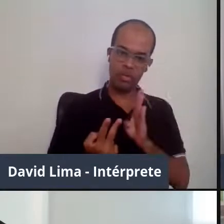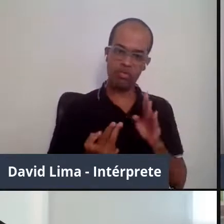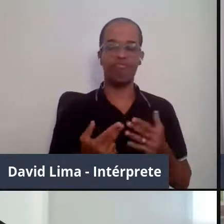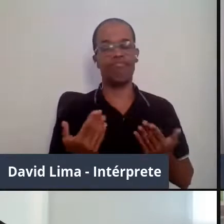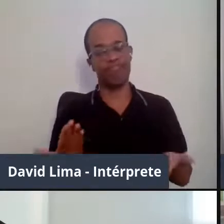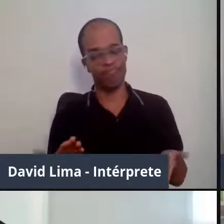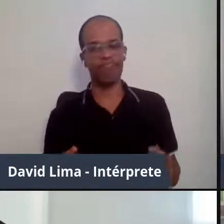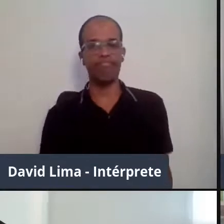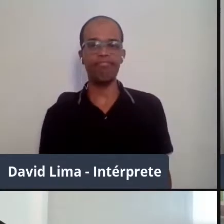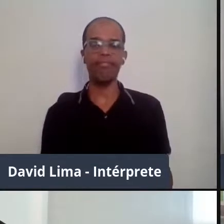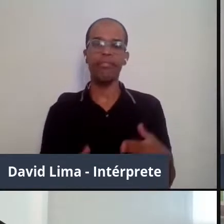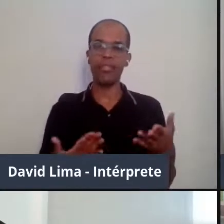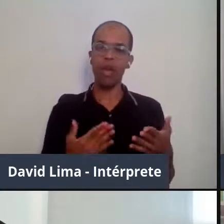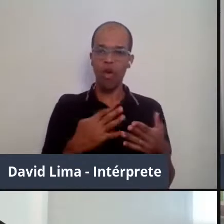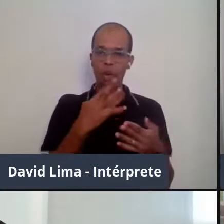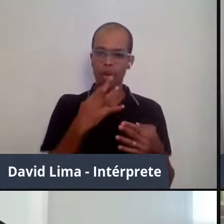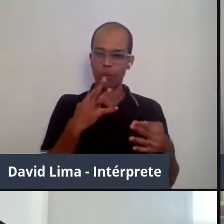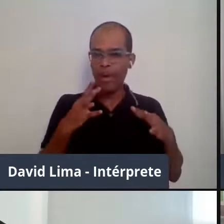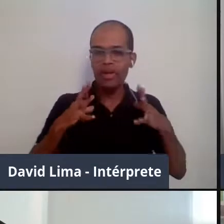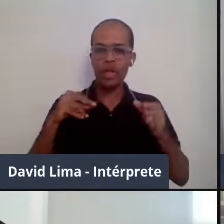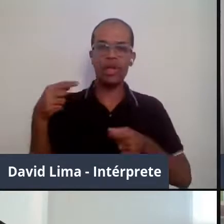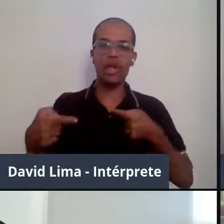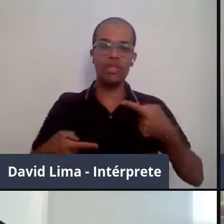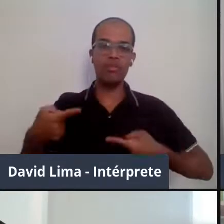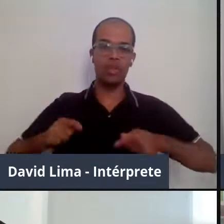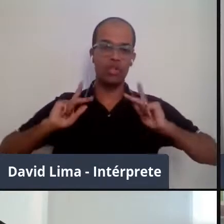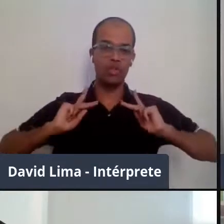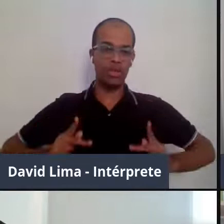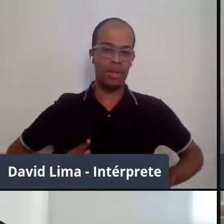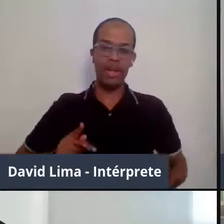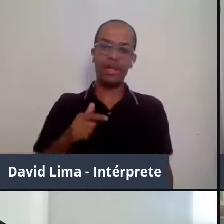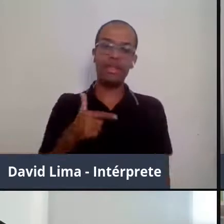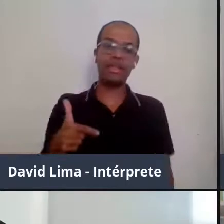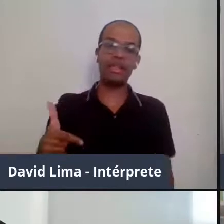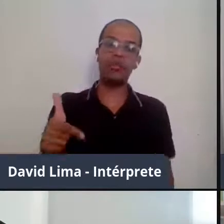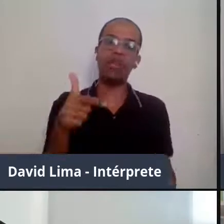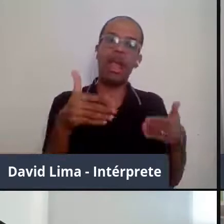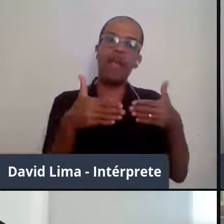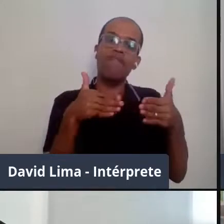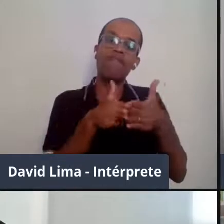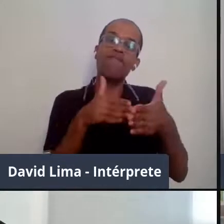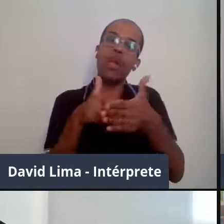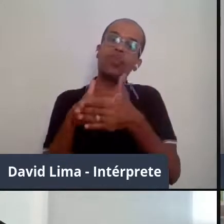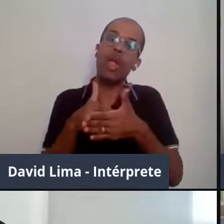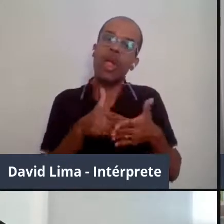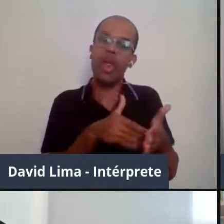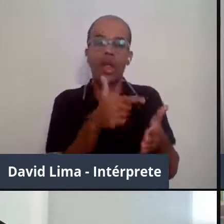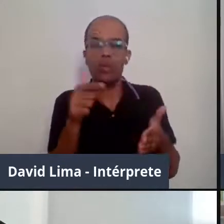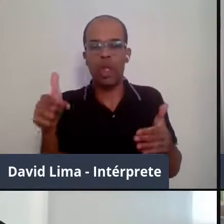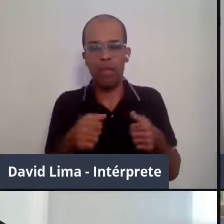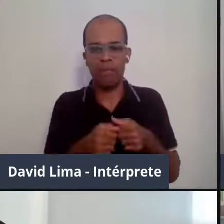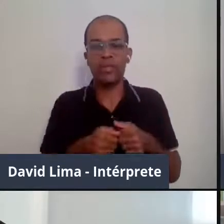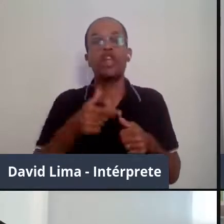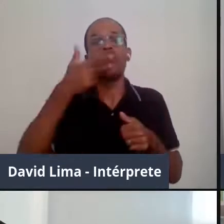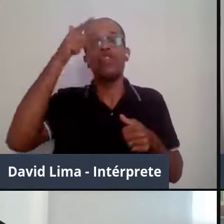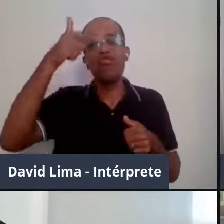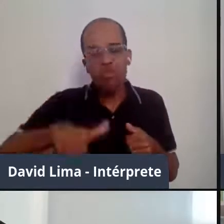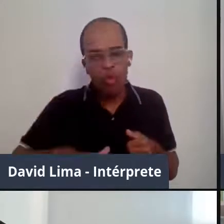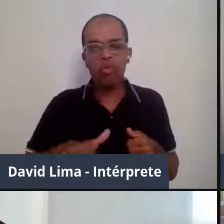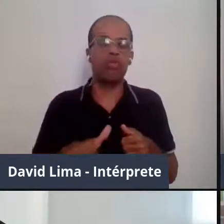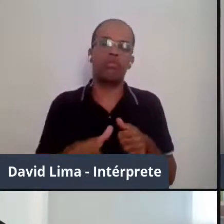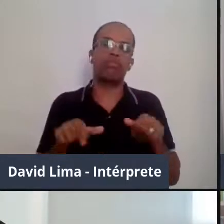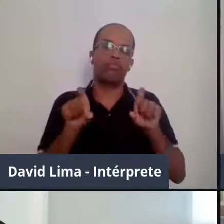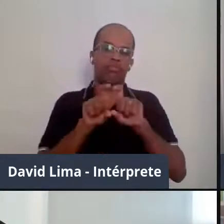reconhecimento das políticas humanitárias não têm fronteira. Repito sempre isso. Repito sempre essa